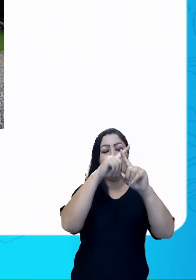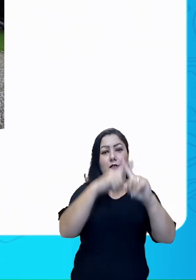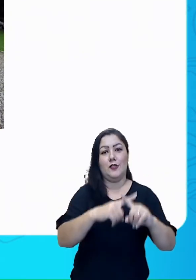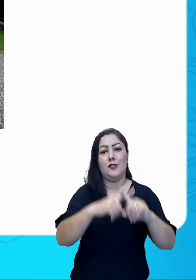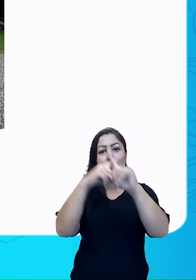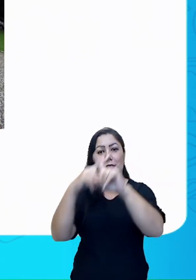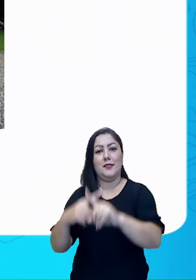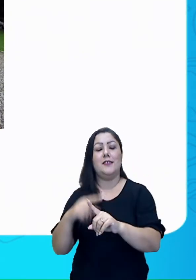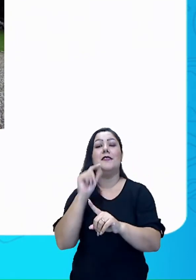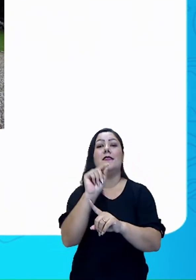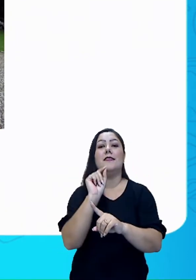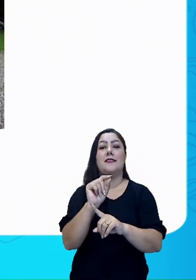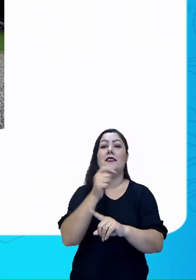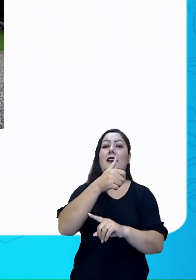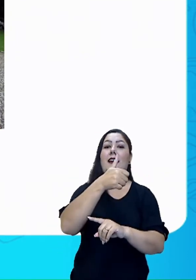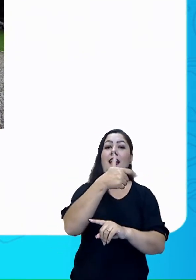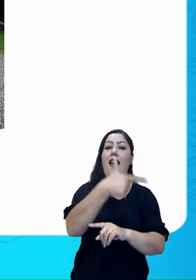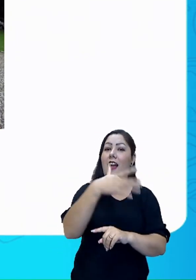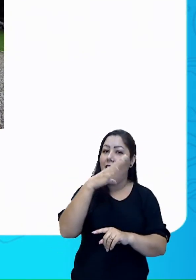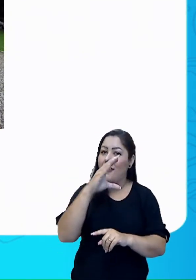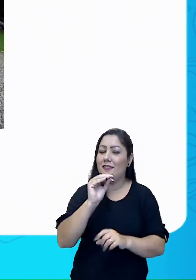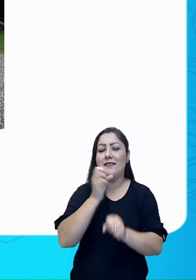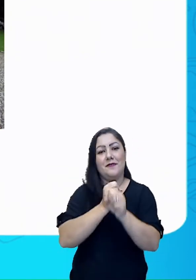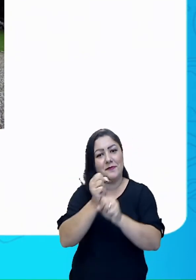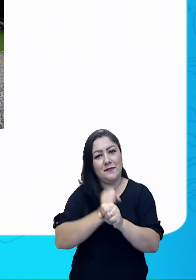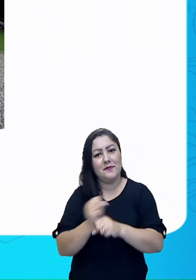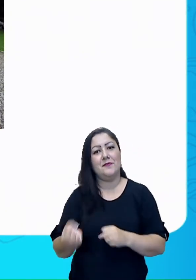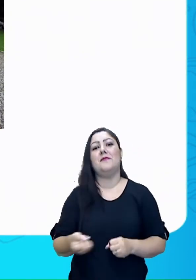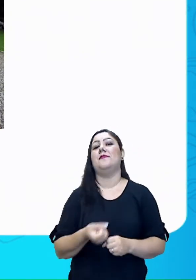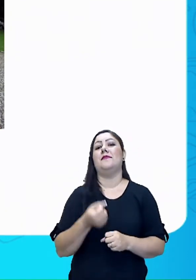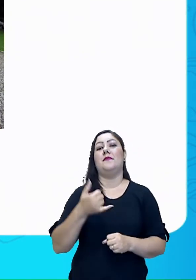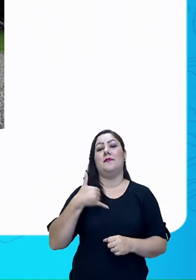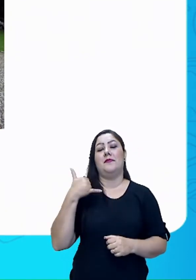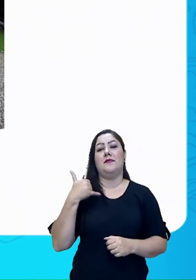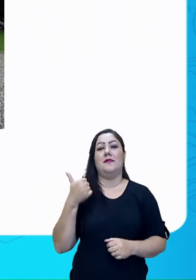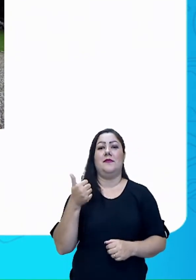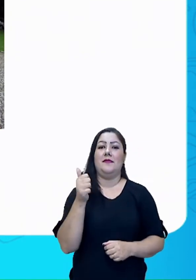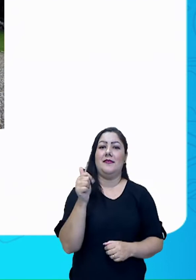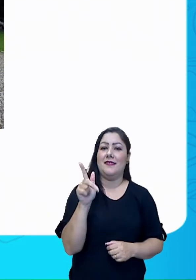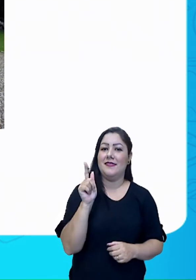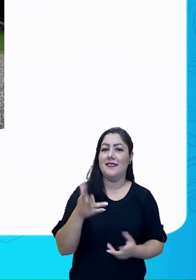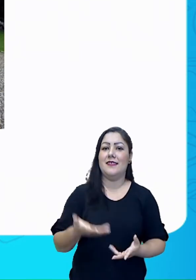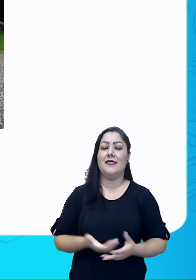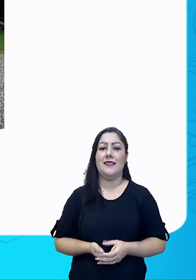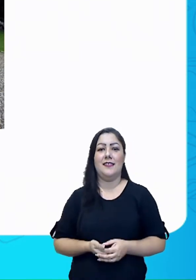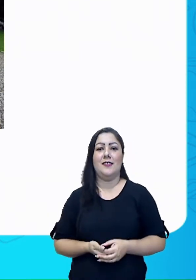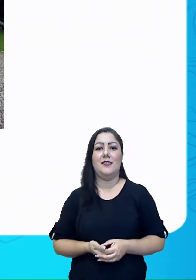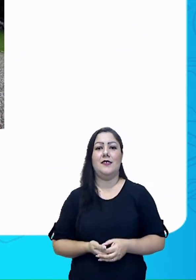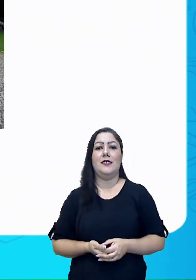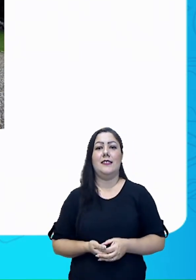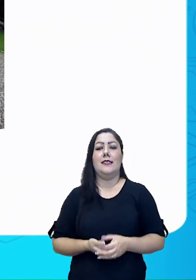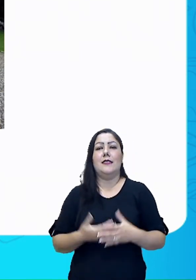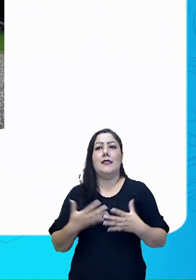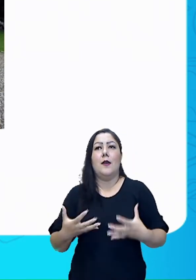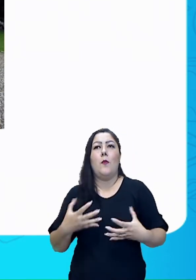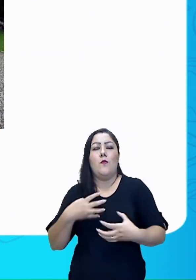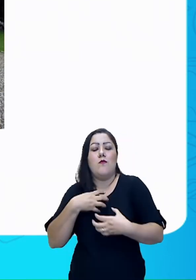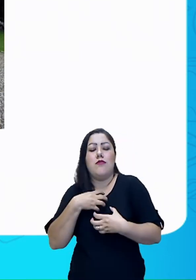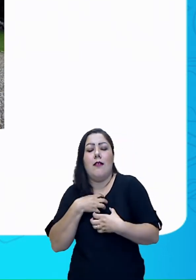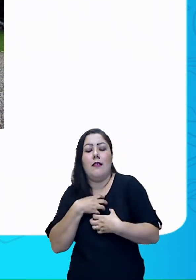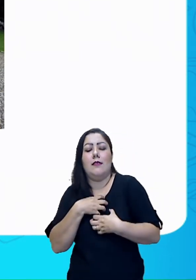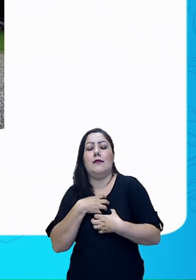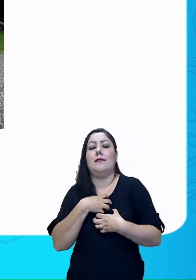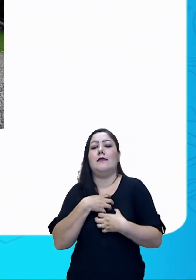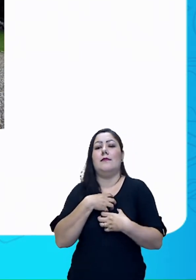20 anos de Governador Valadares. Então, esses monumentos, eles trazem essa marca. Para quê? Para que